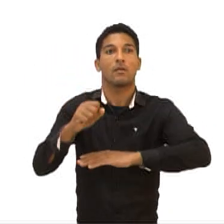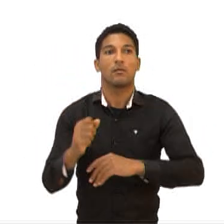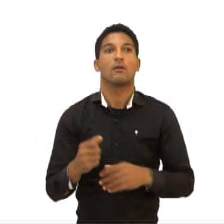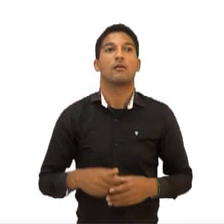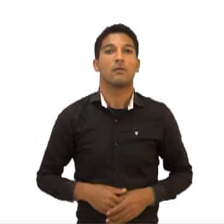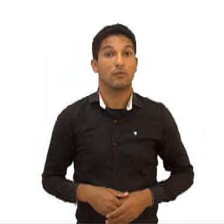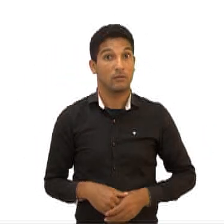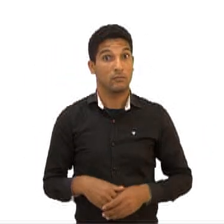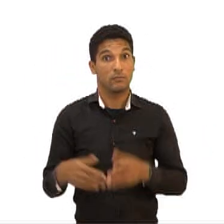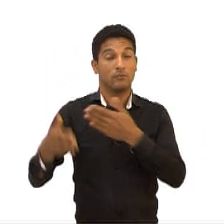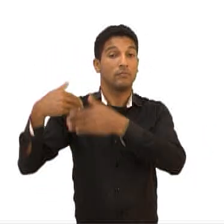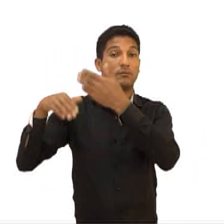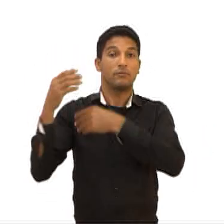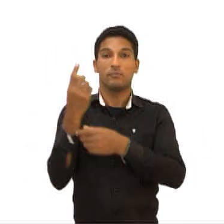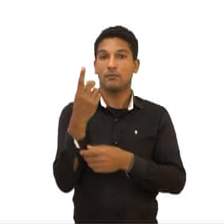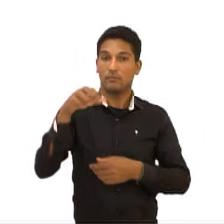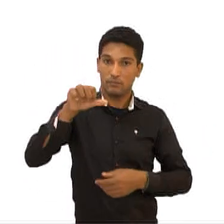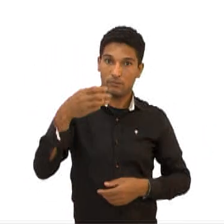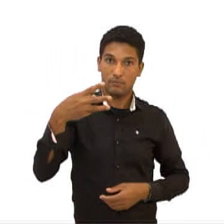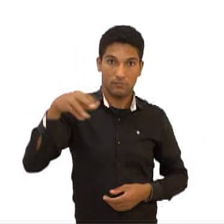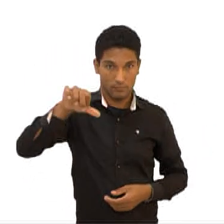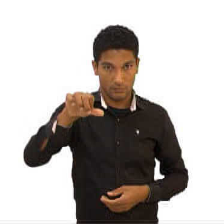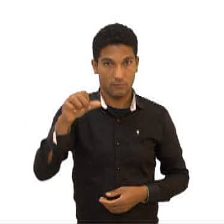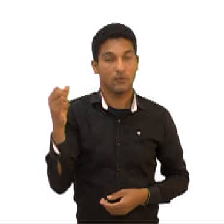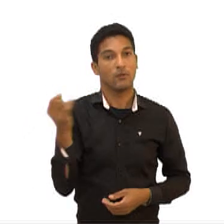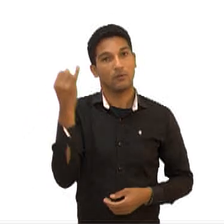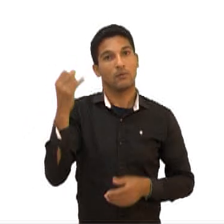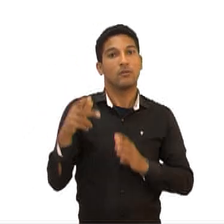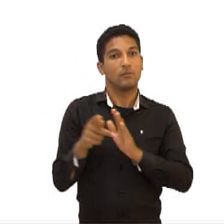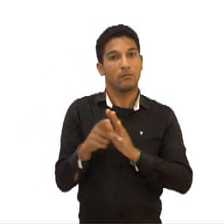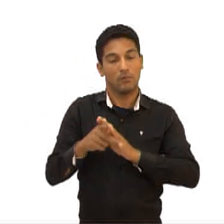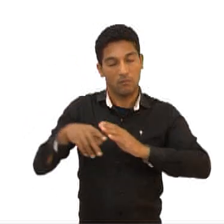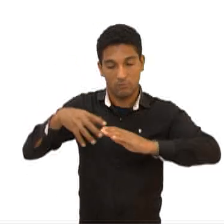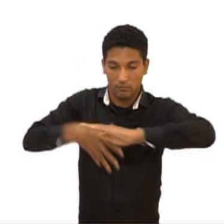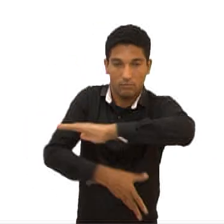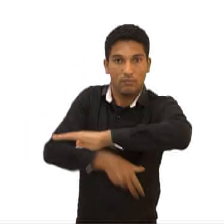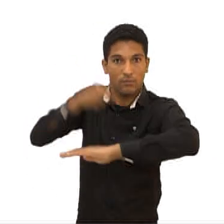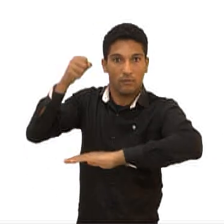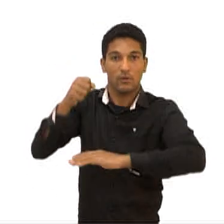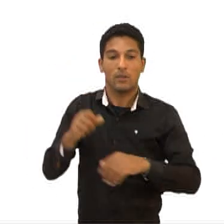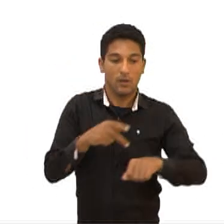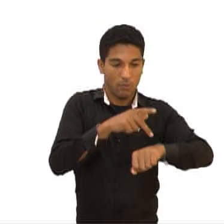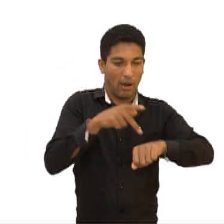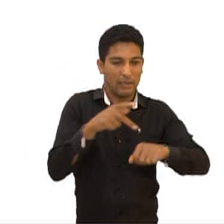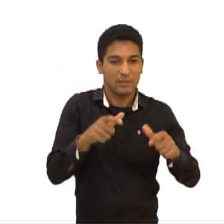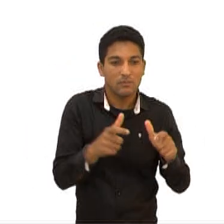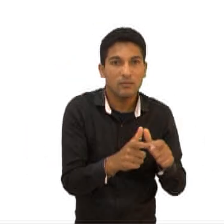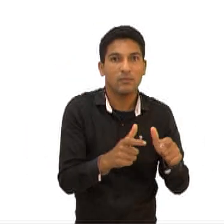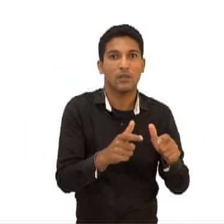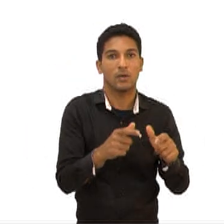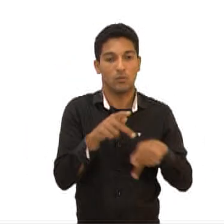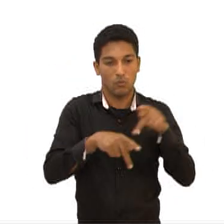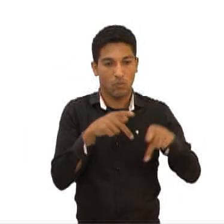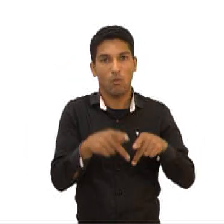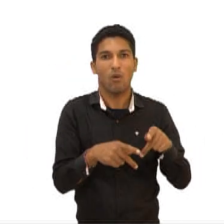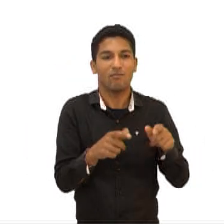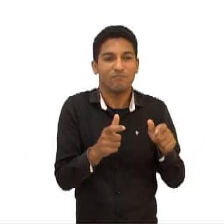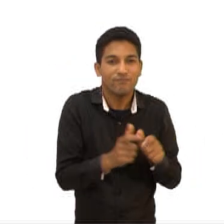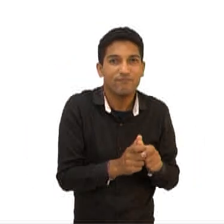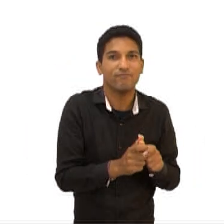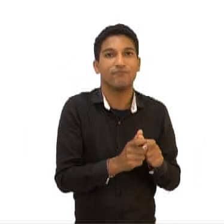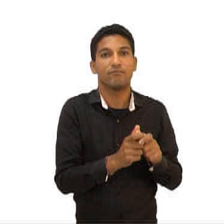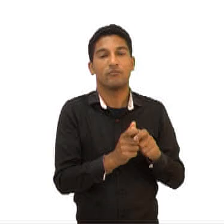desde 1939, importante para países de pequena extensão territorial e população pouco numerosa, que